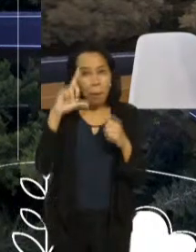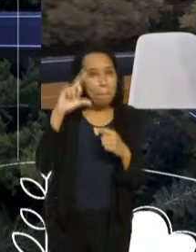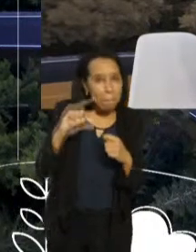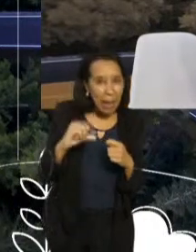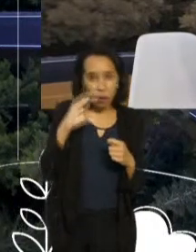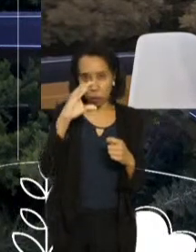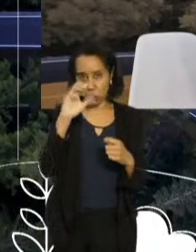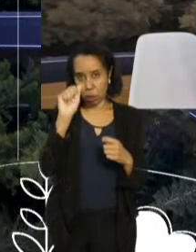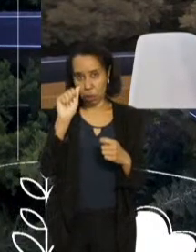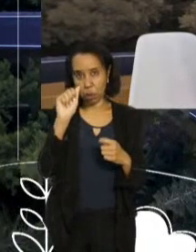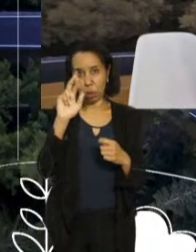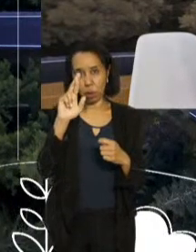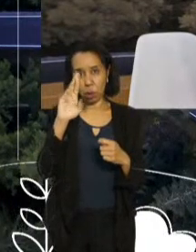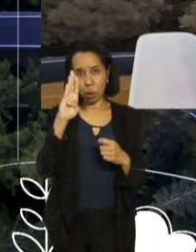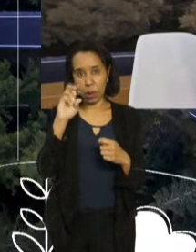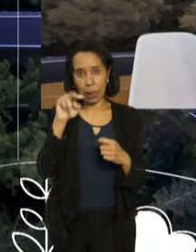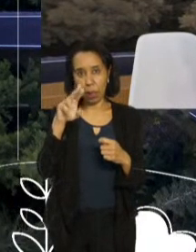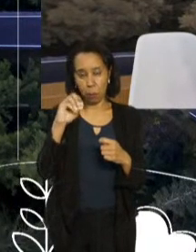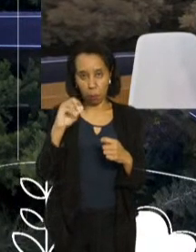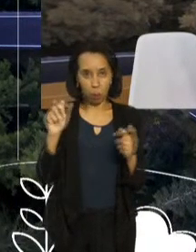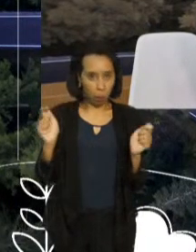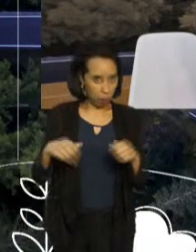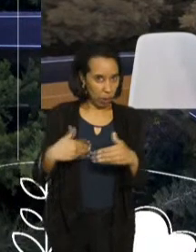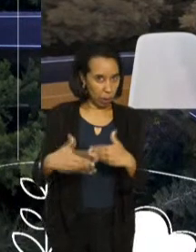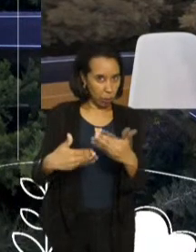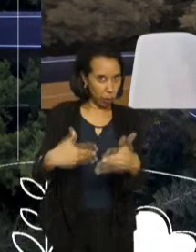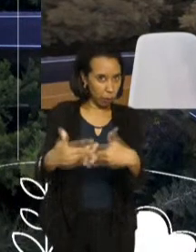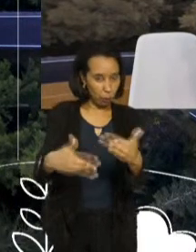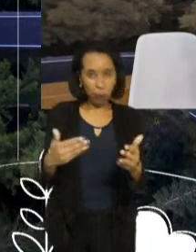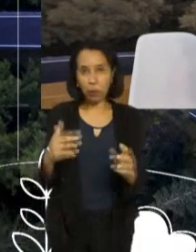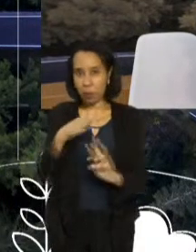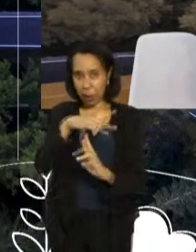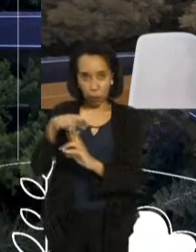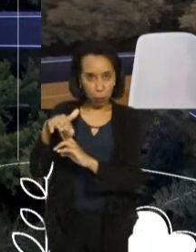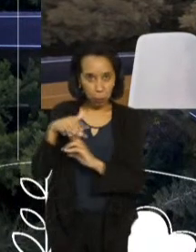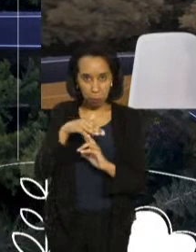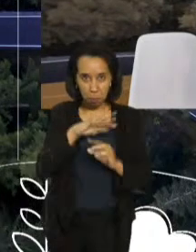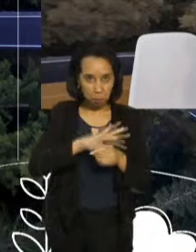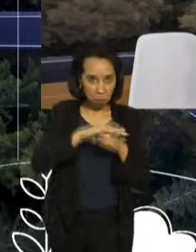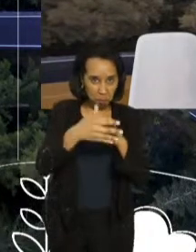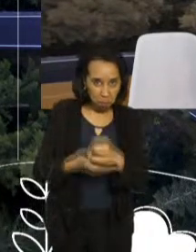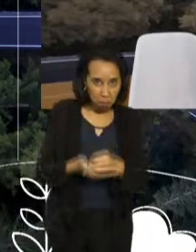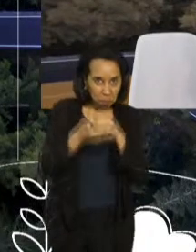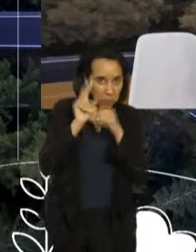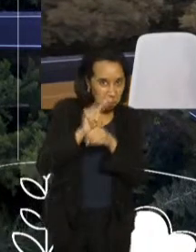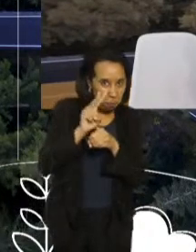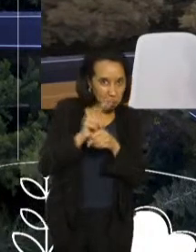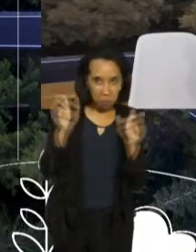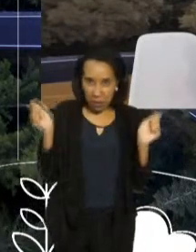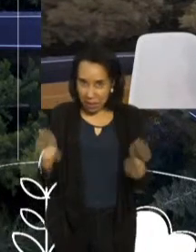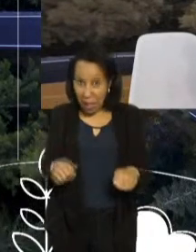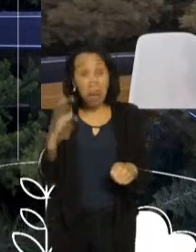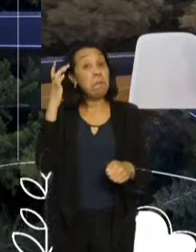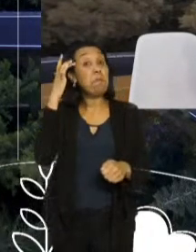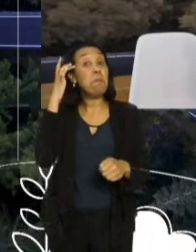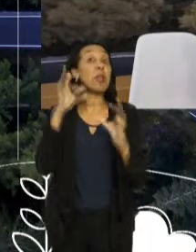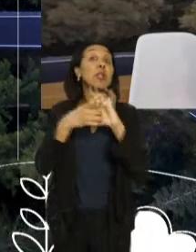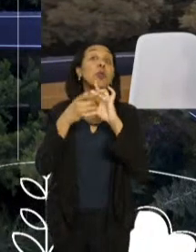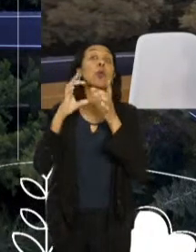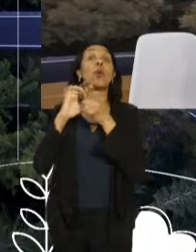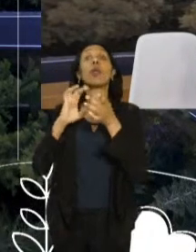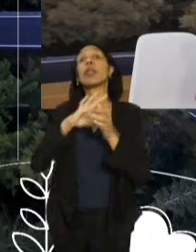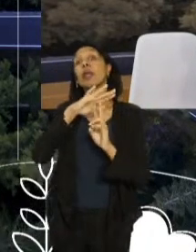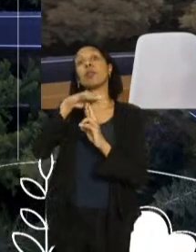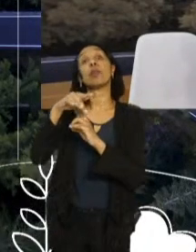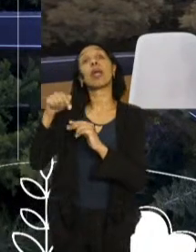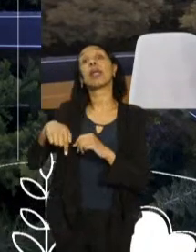sentido, do ponto de vista de desenvolvimento econômico sustentável? Como é que a senhora está vendo esse contexto no gerenciamento